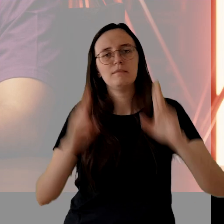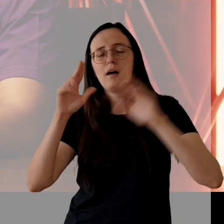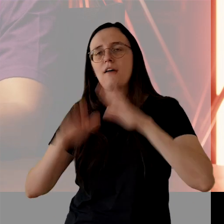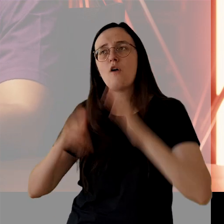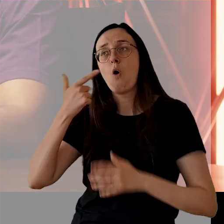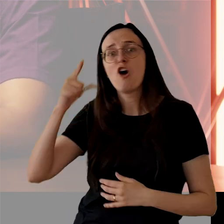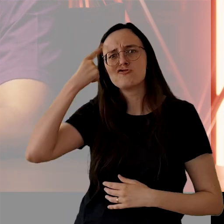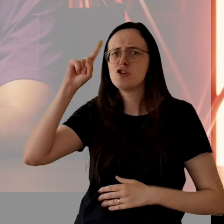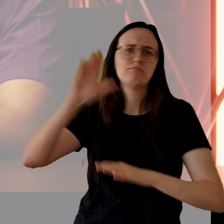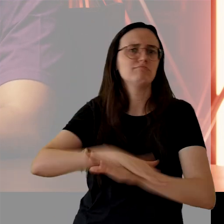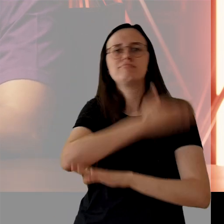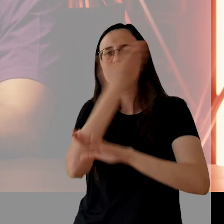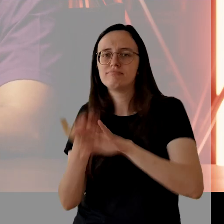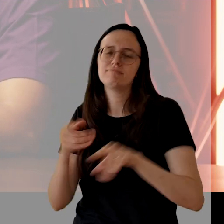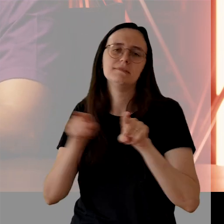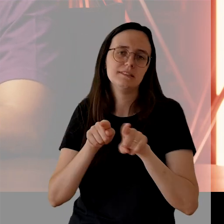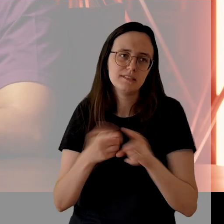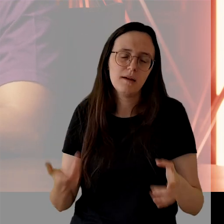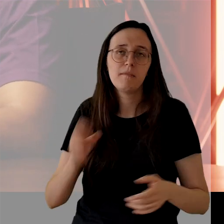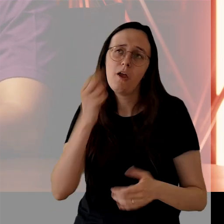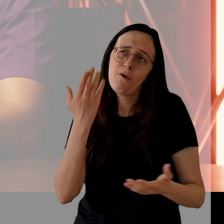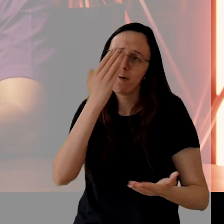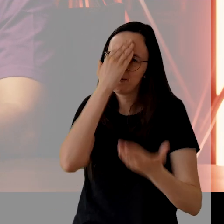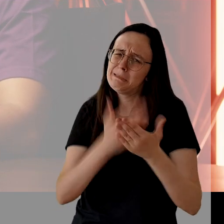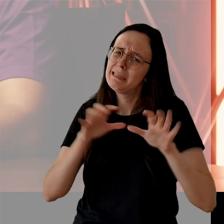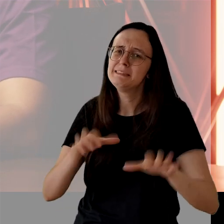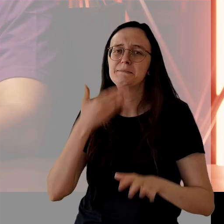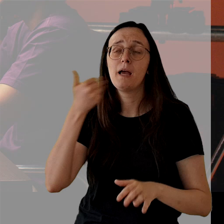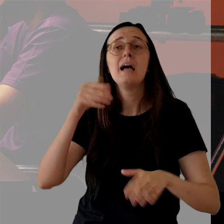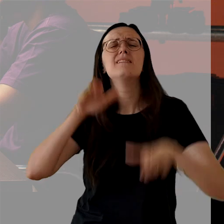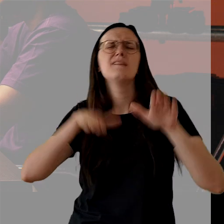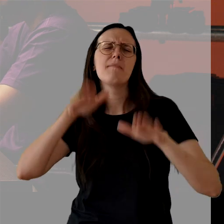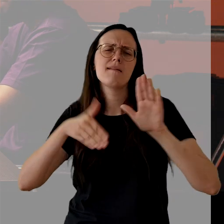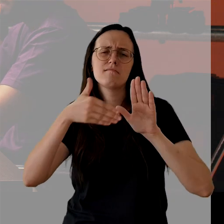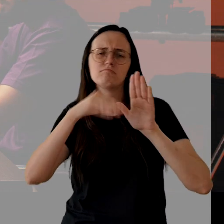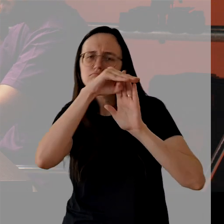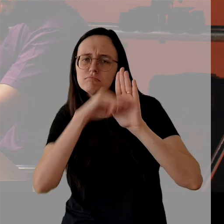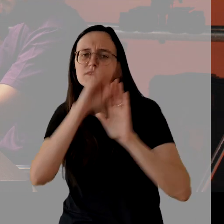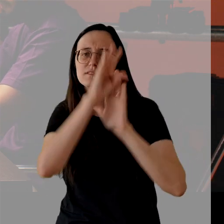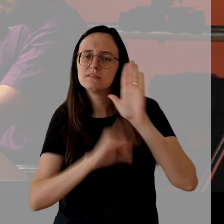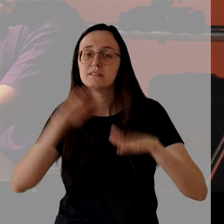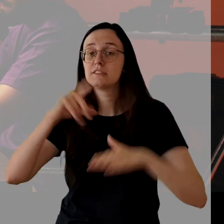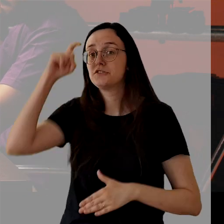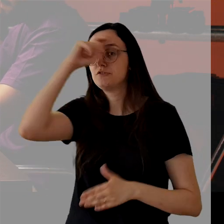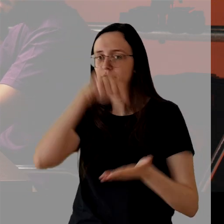dia inteiro. Ou deveria ser. Depende muito do roteiro também, né? Da dificuldade do